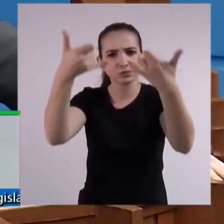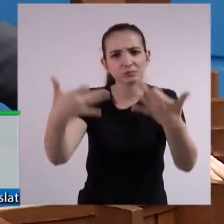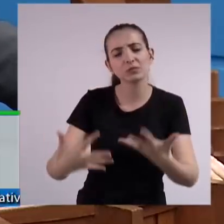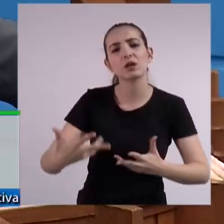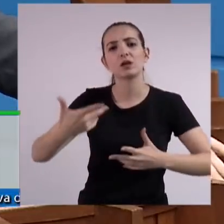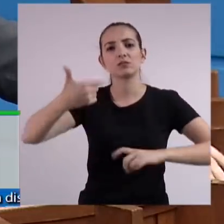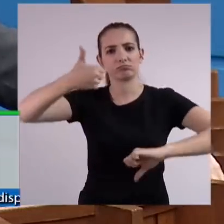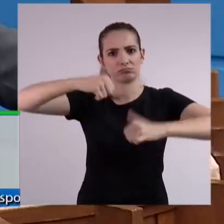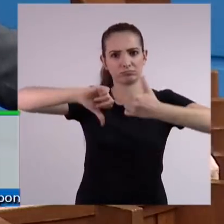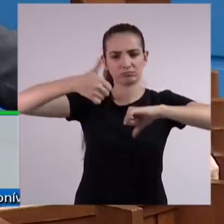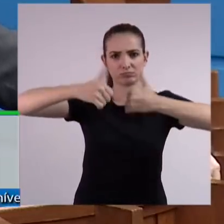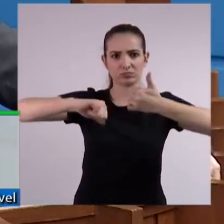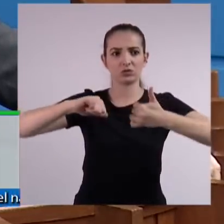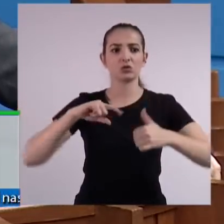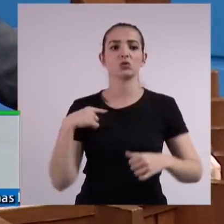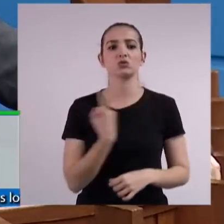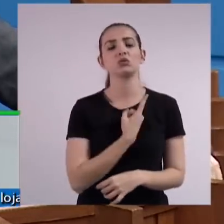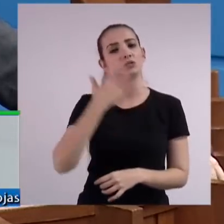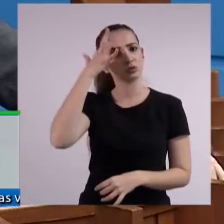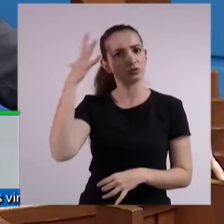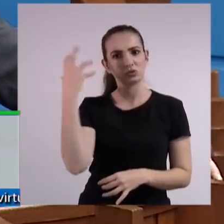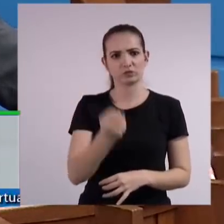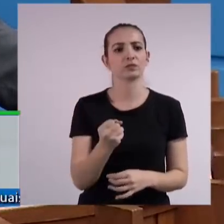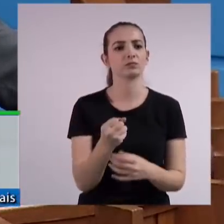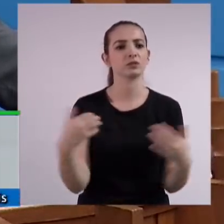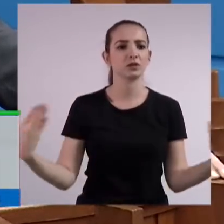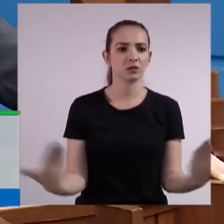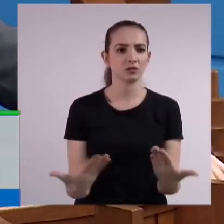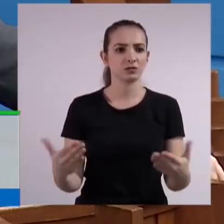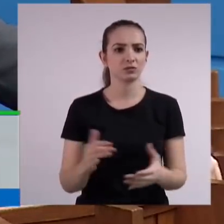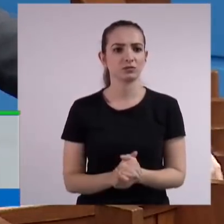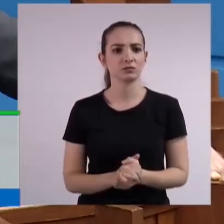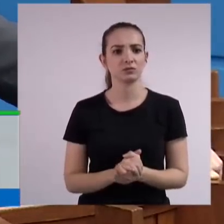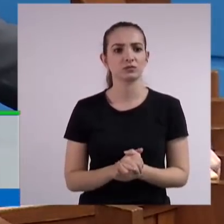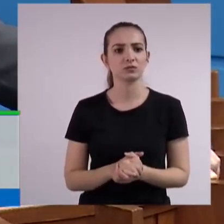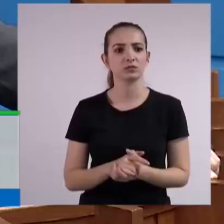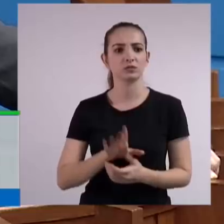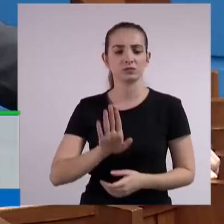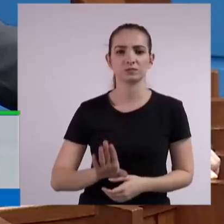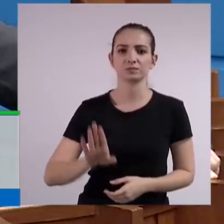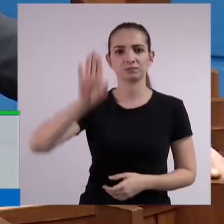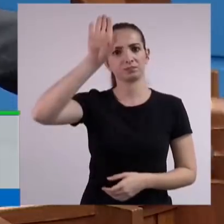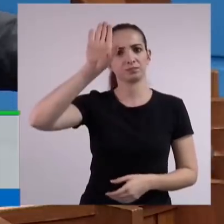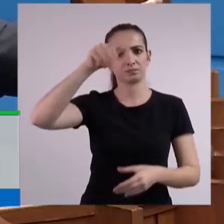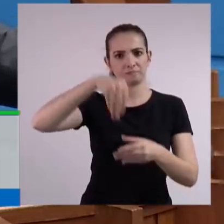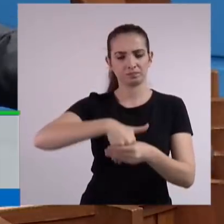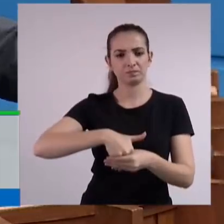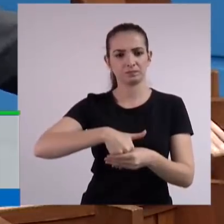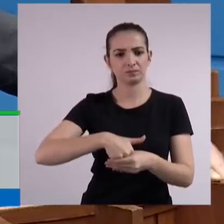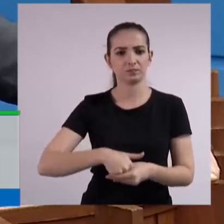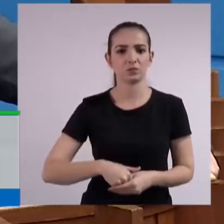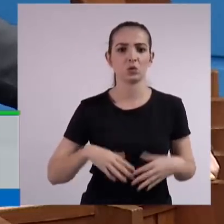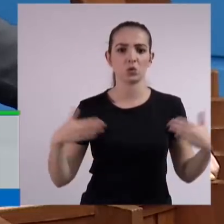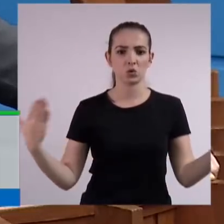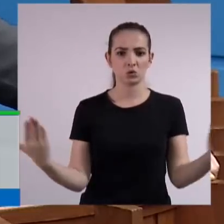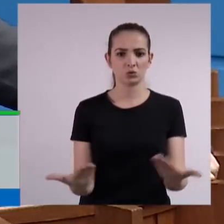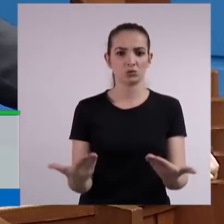análises, é que resolvemos, então, decidir pela candidatura.